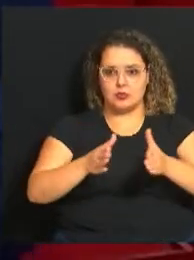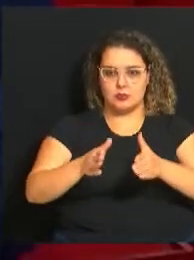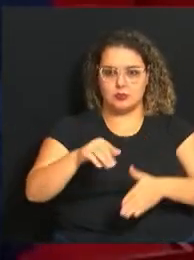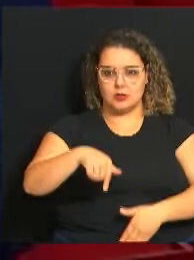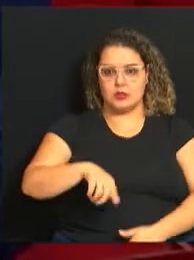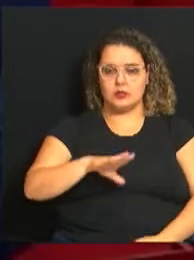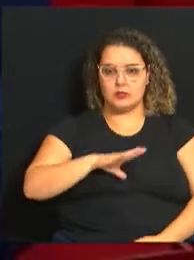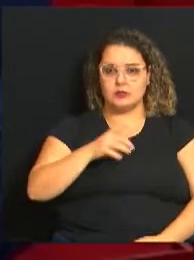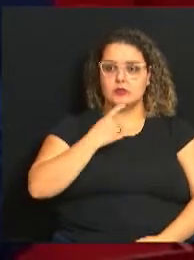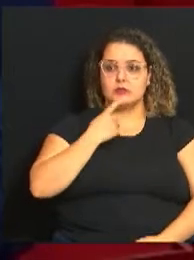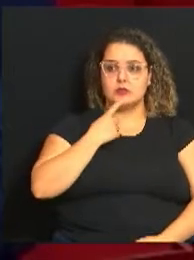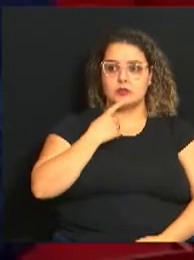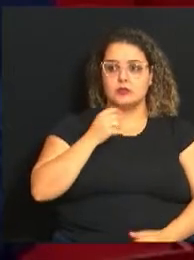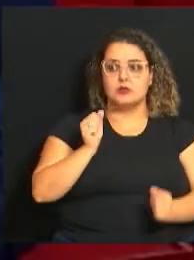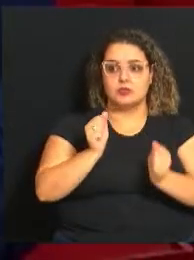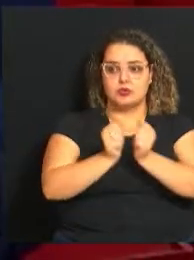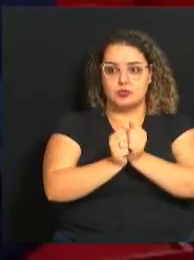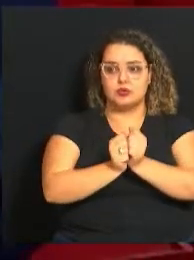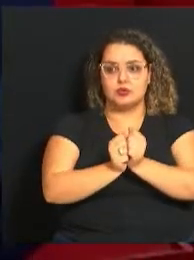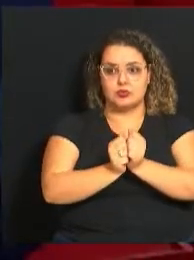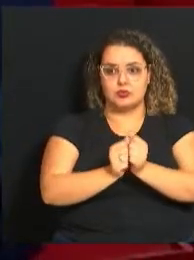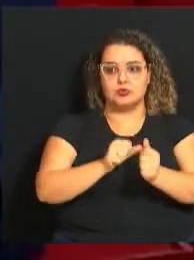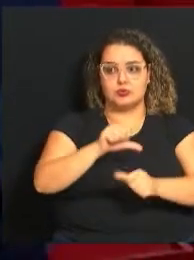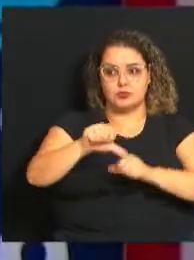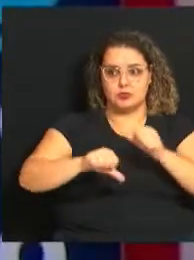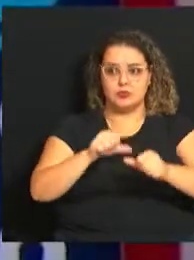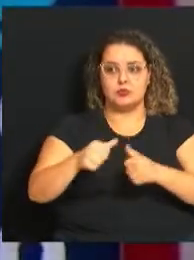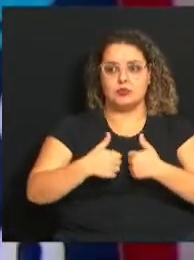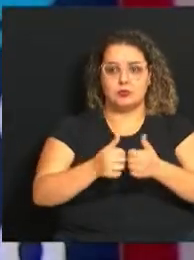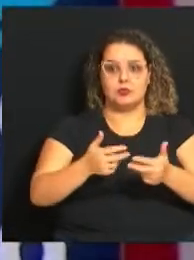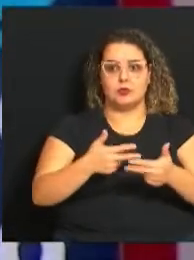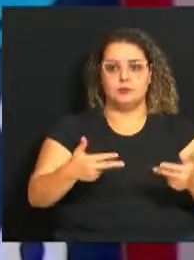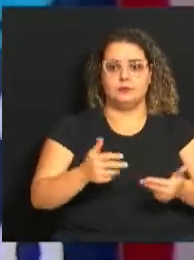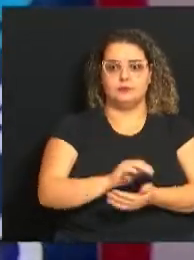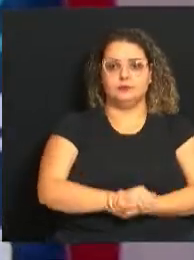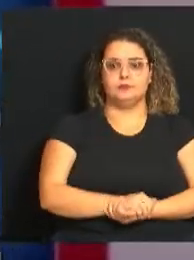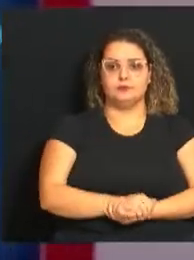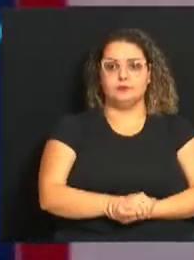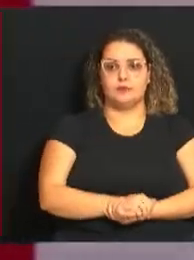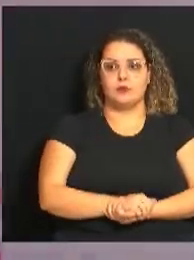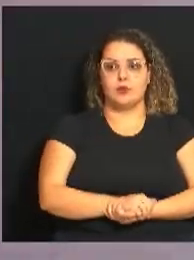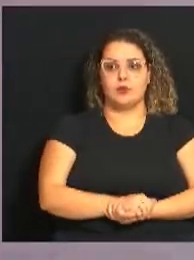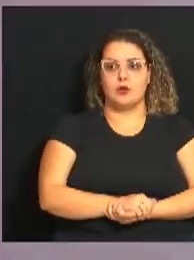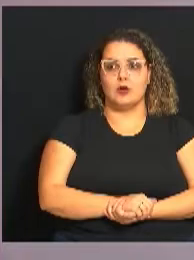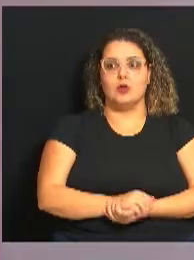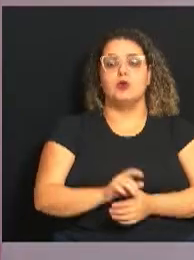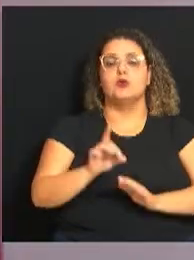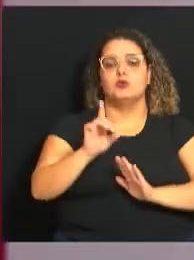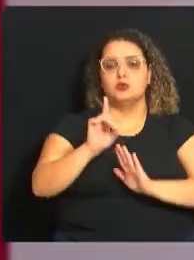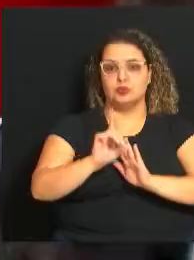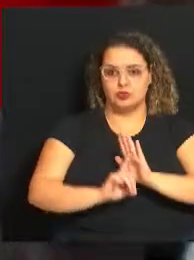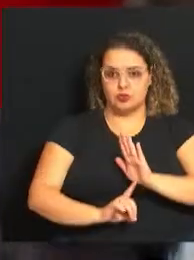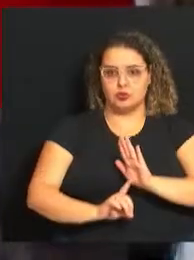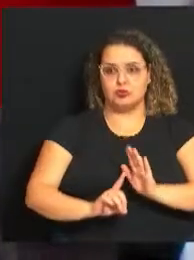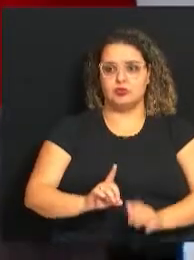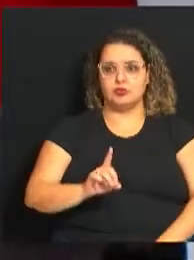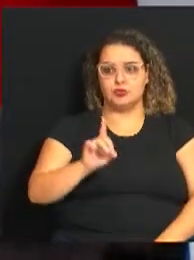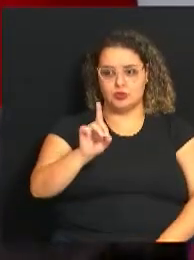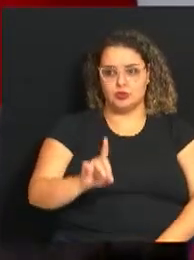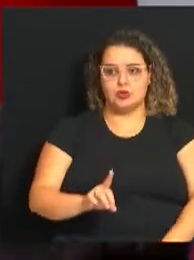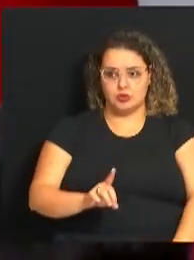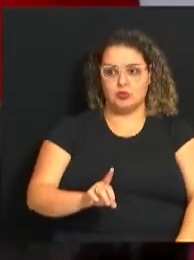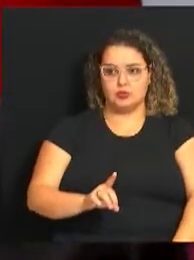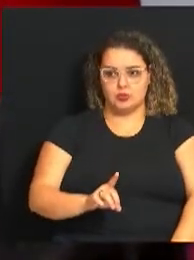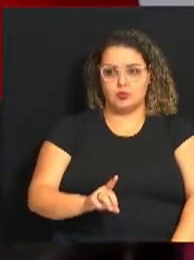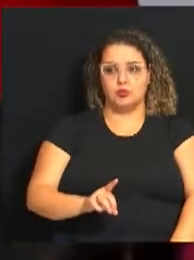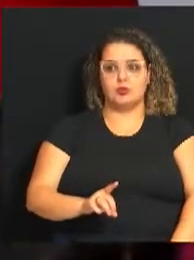Campinas, junto com reformulações do transporte público coletivo. O diretor-presidente da INDEC, Vinícius Riveretti, e o secretário